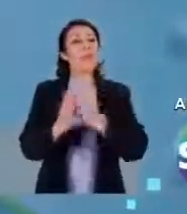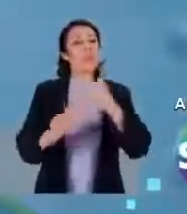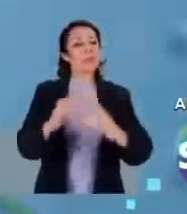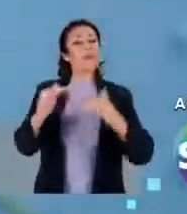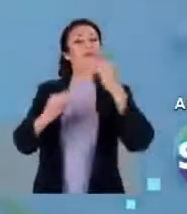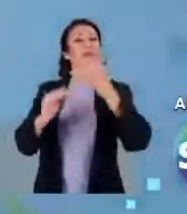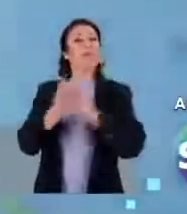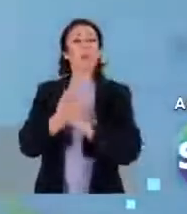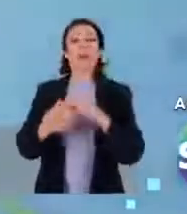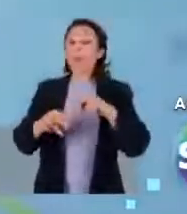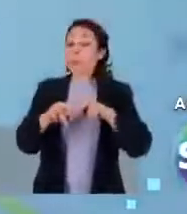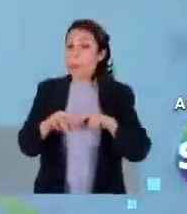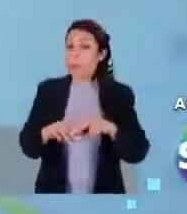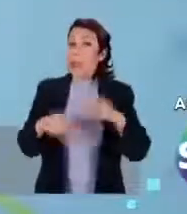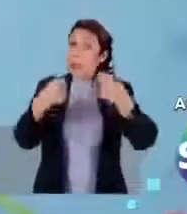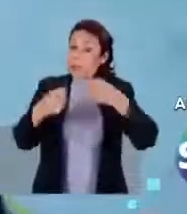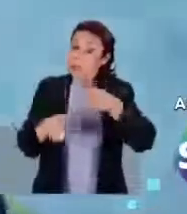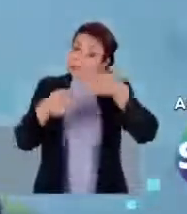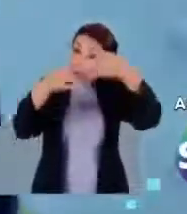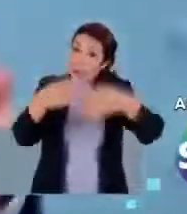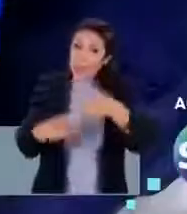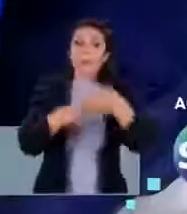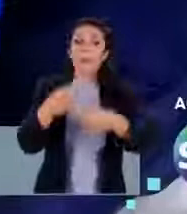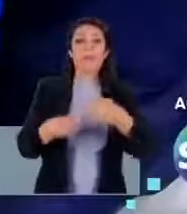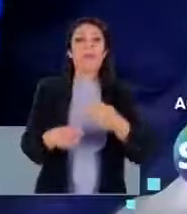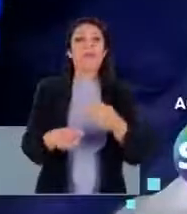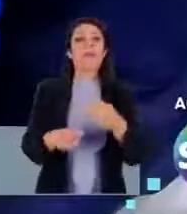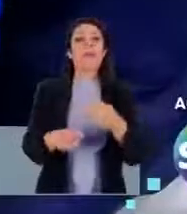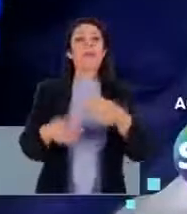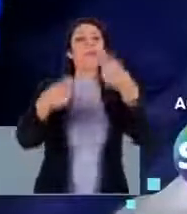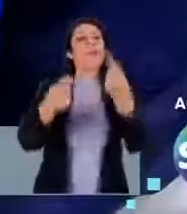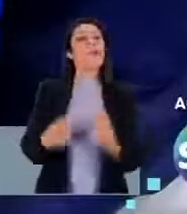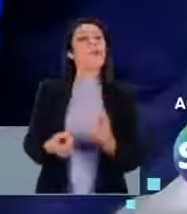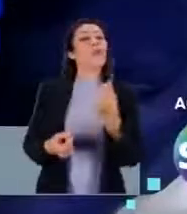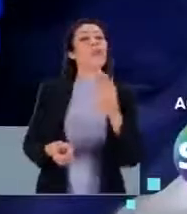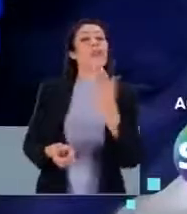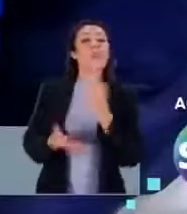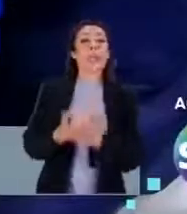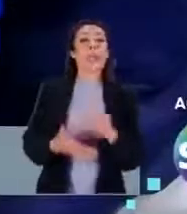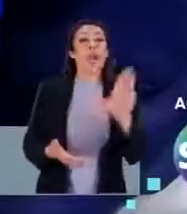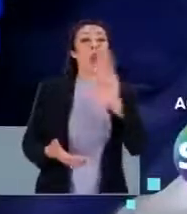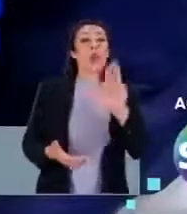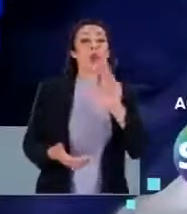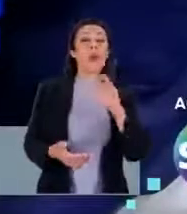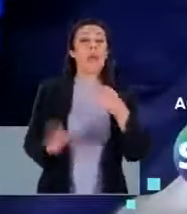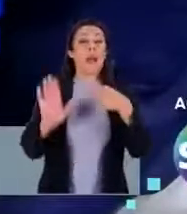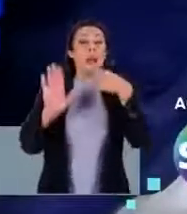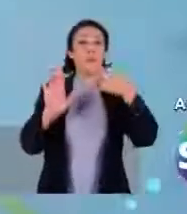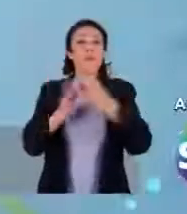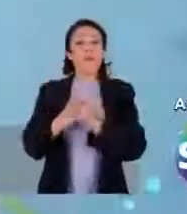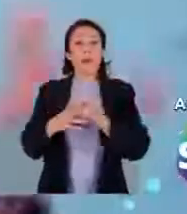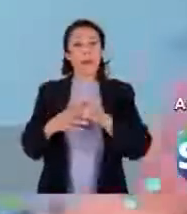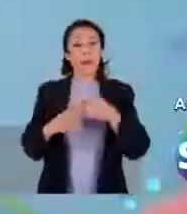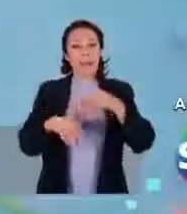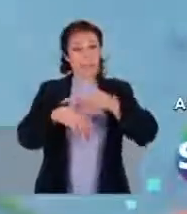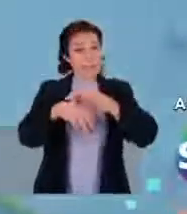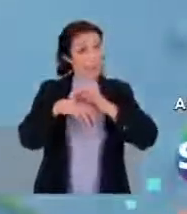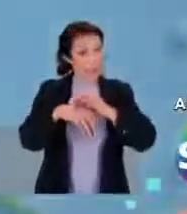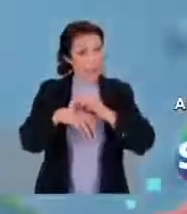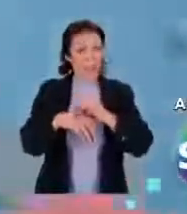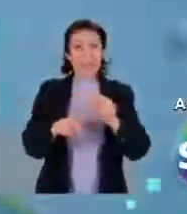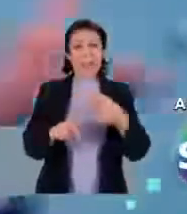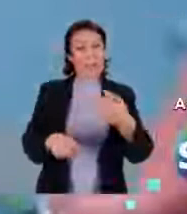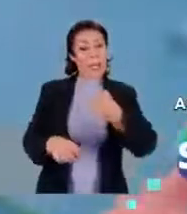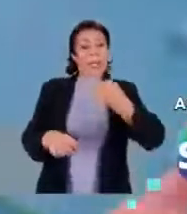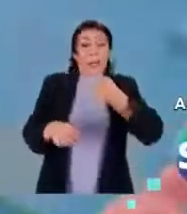que eu preciso dizer onde é que ganha o dinheiro senão eu prometo a educação saúde o Lula está prometendo Picanha em cerveja voltar todo mundo a ser feliz e não diz de onde